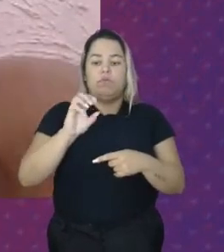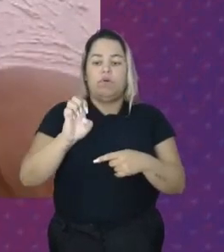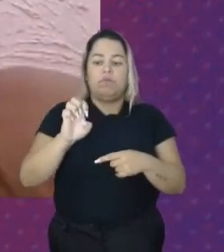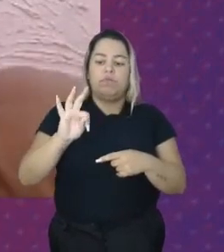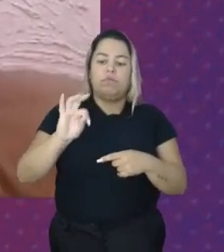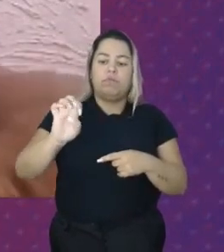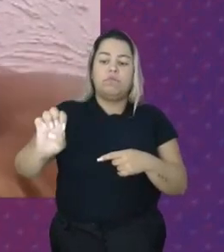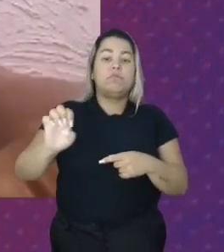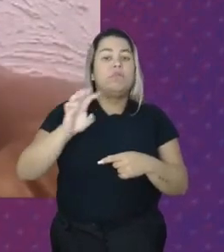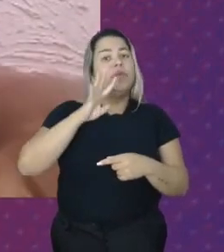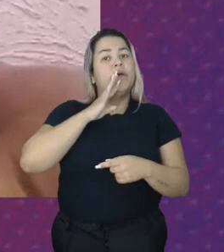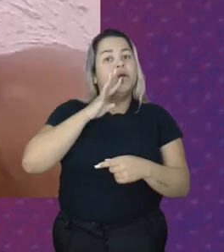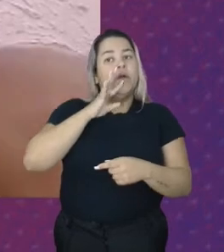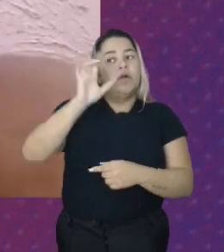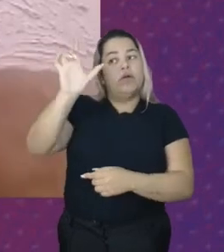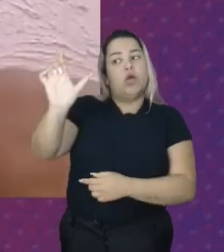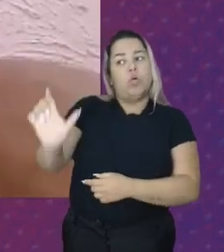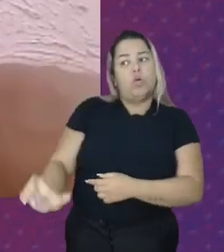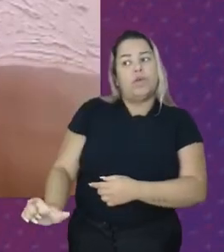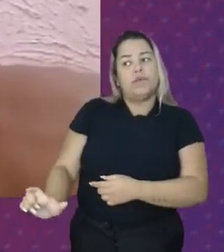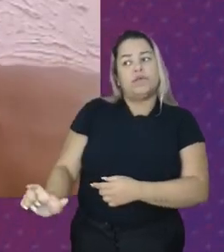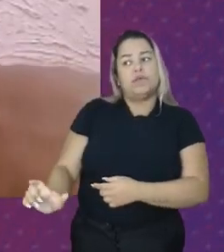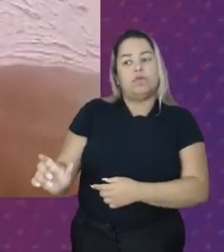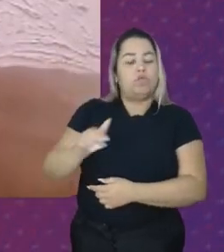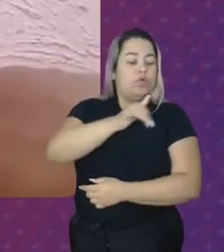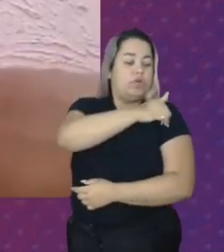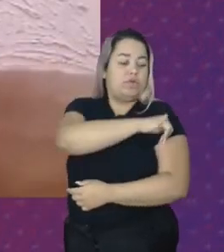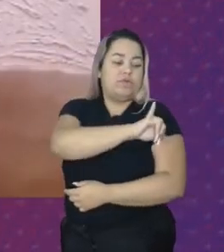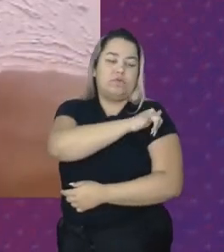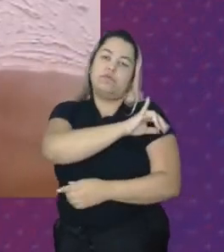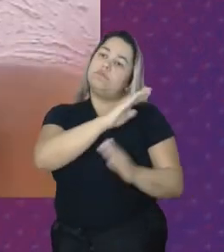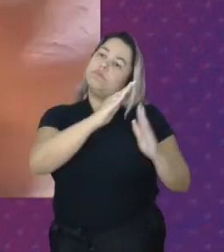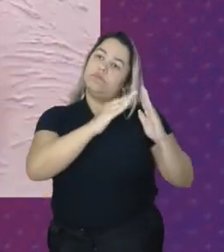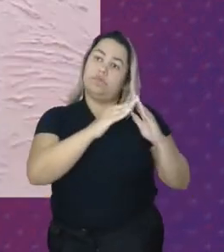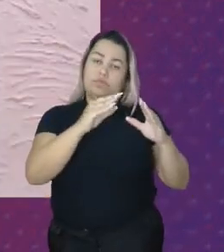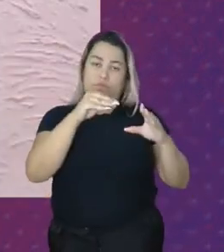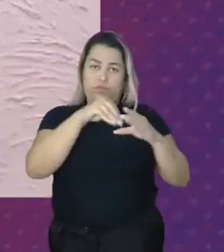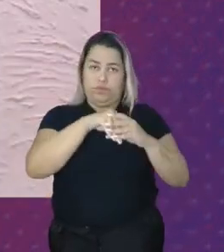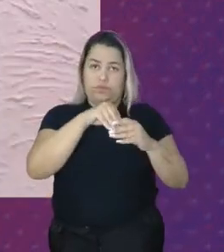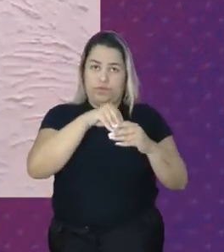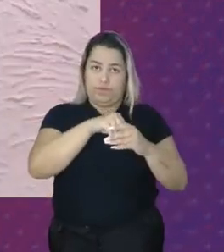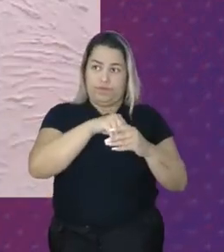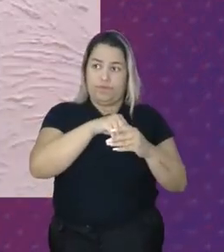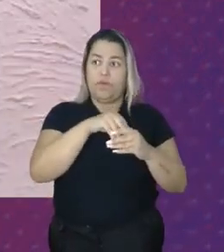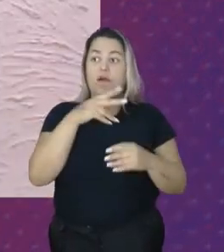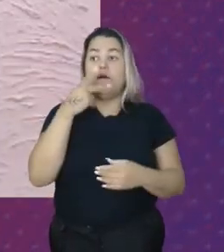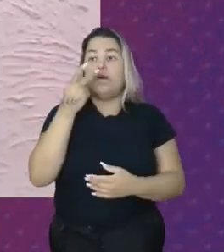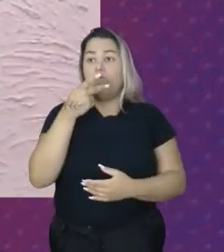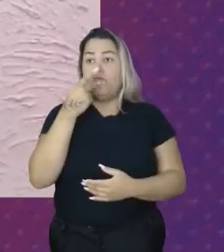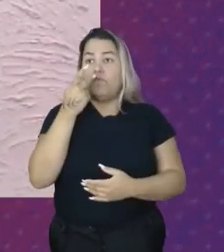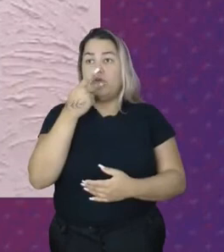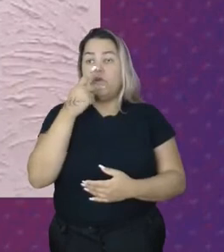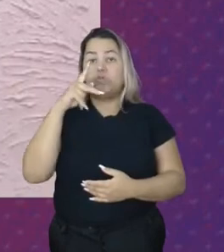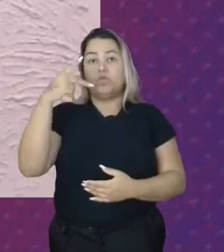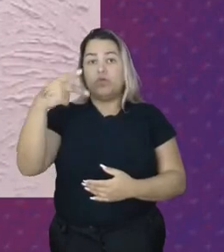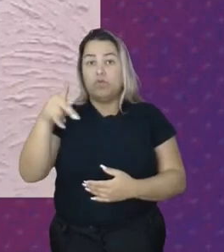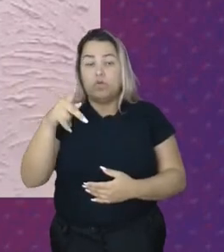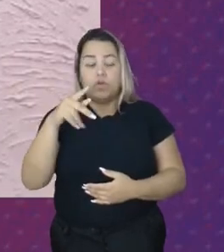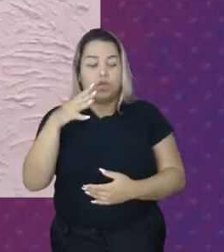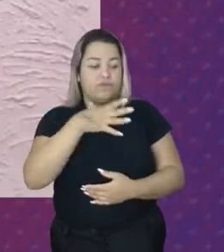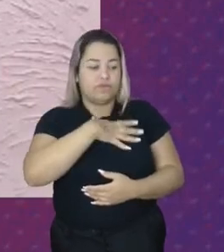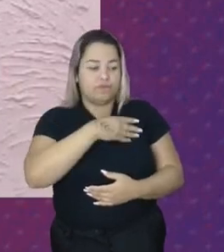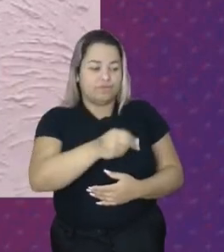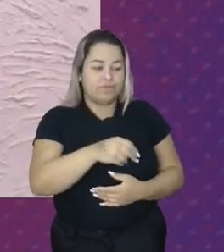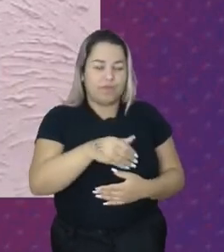aí uma conhecida que morava no Rio, né? Que tem um dinheiro a mais, falava assim, sua filha está passando